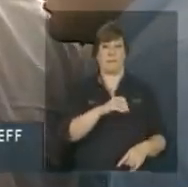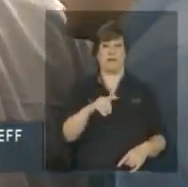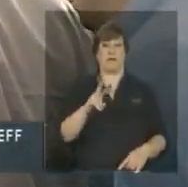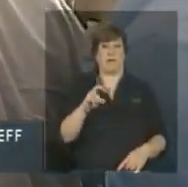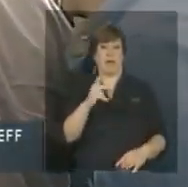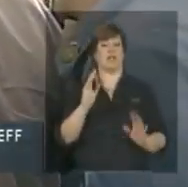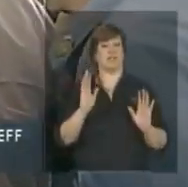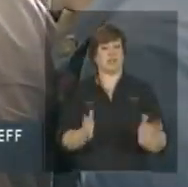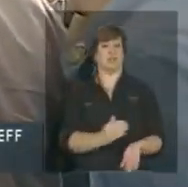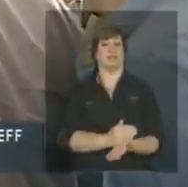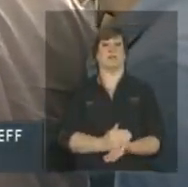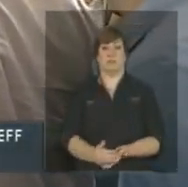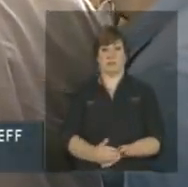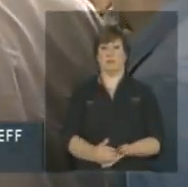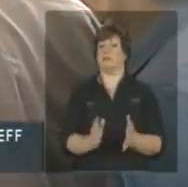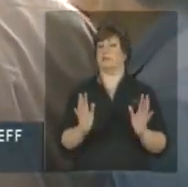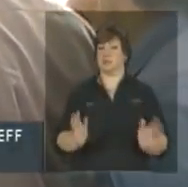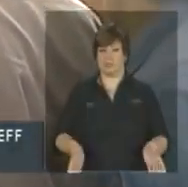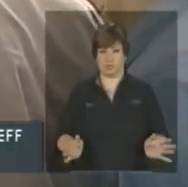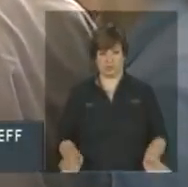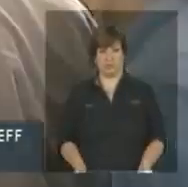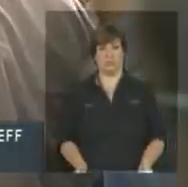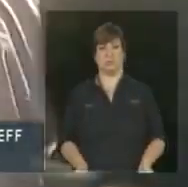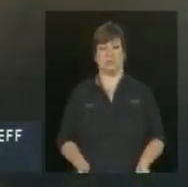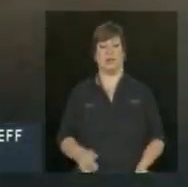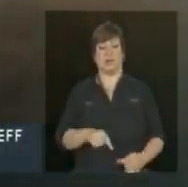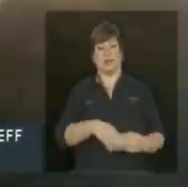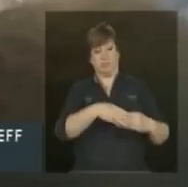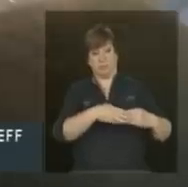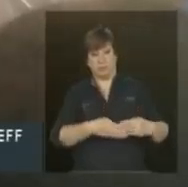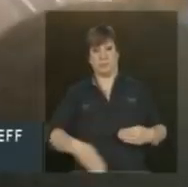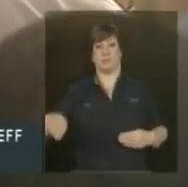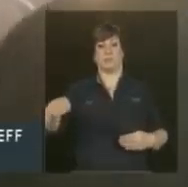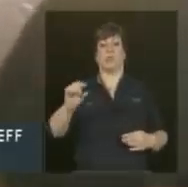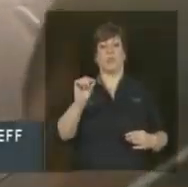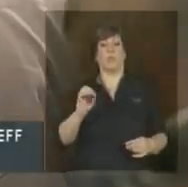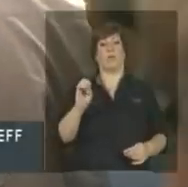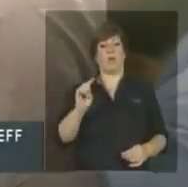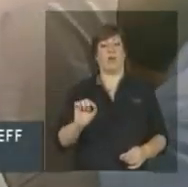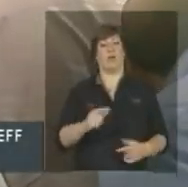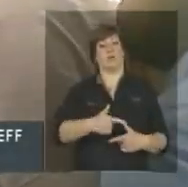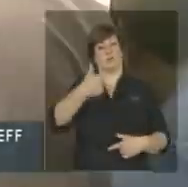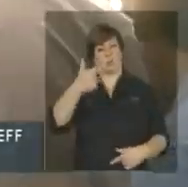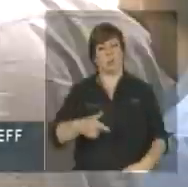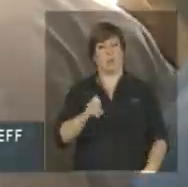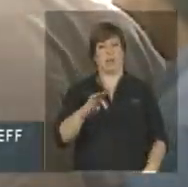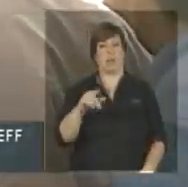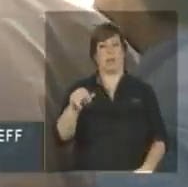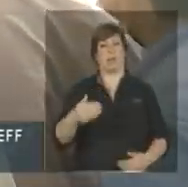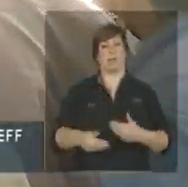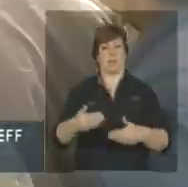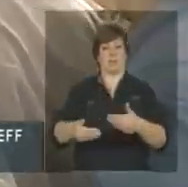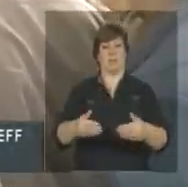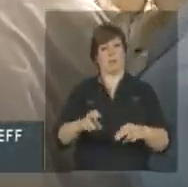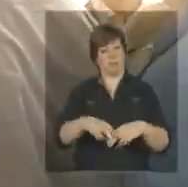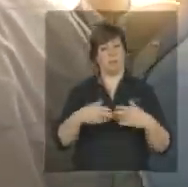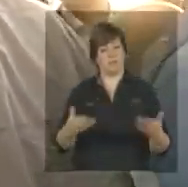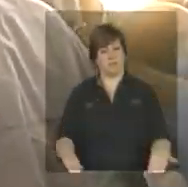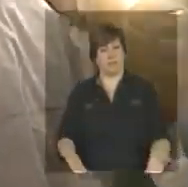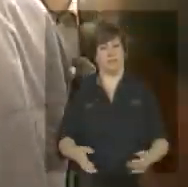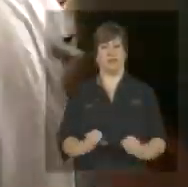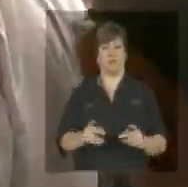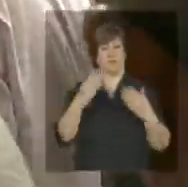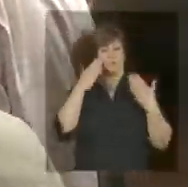dada. Pois é, mas ela está dada. Dali para frente é a segunda etapa do processo. É por isso.